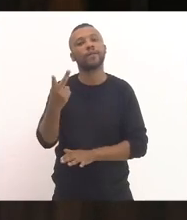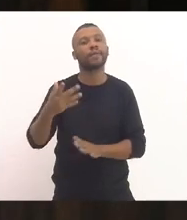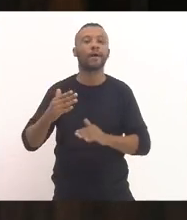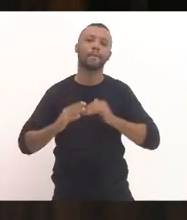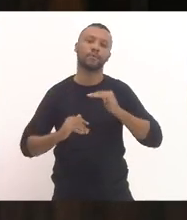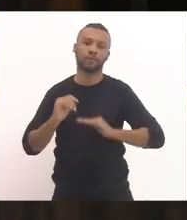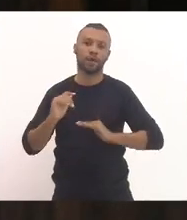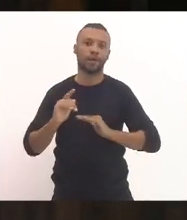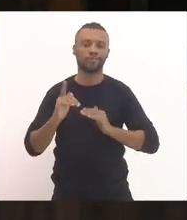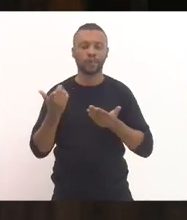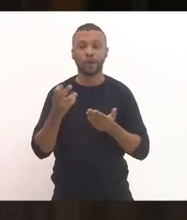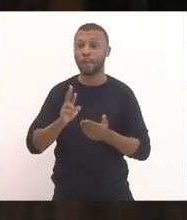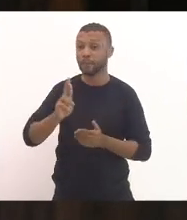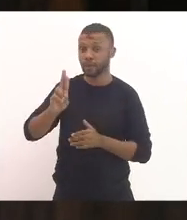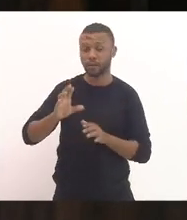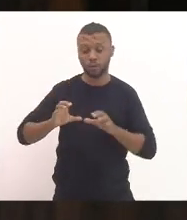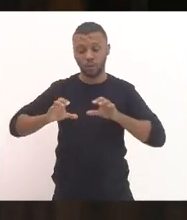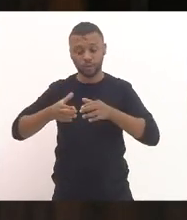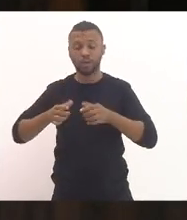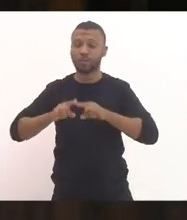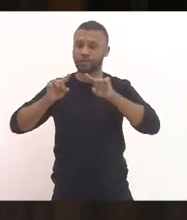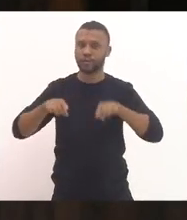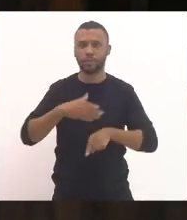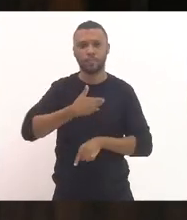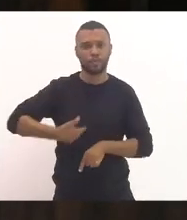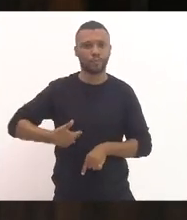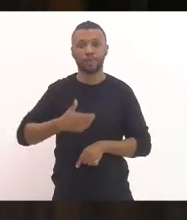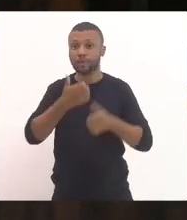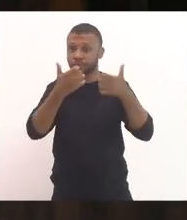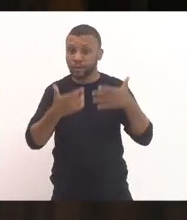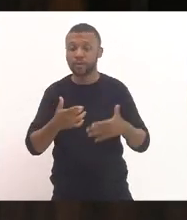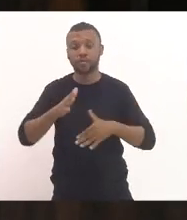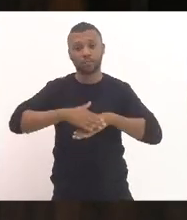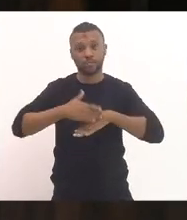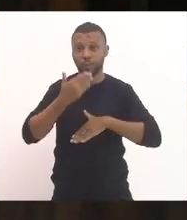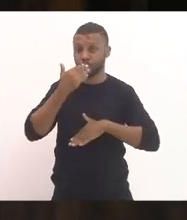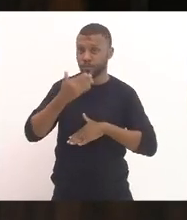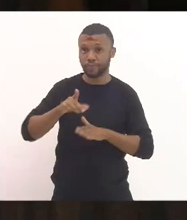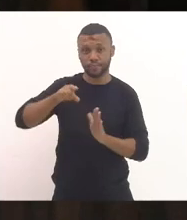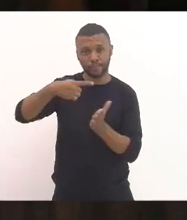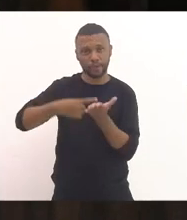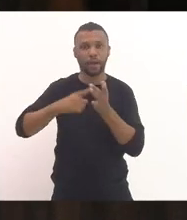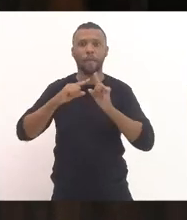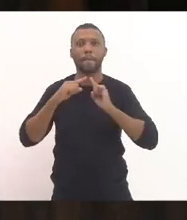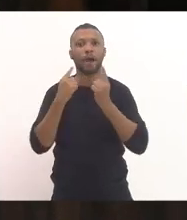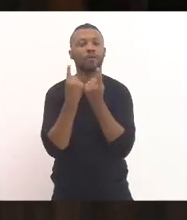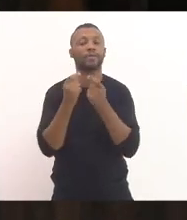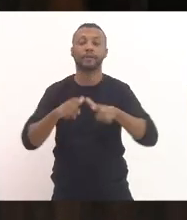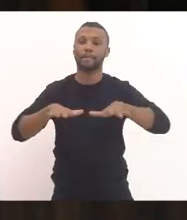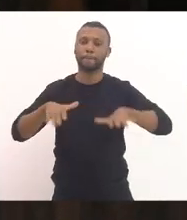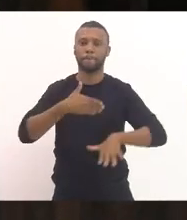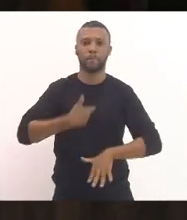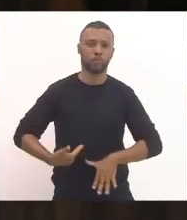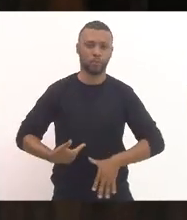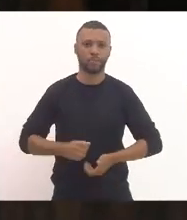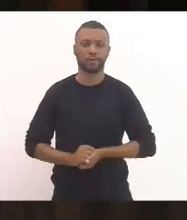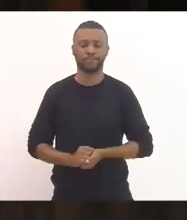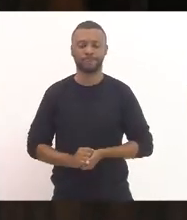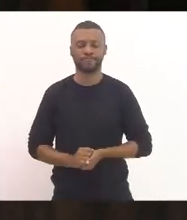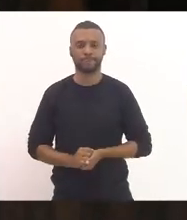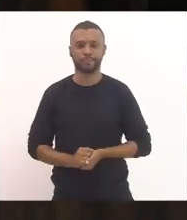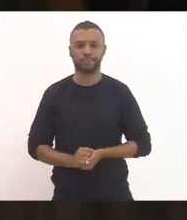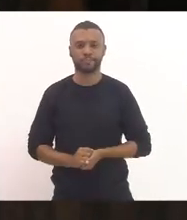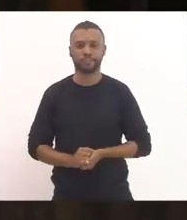e o nome da comissão de servidores públicos quer dizer que estou fazendo requerimento aqui de audiência Deputado Alberto deve tá de